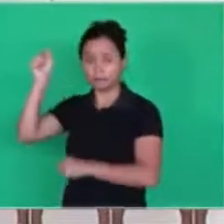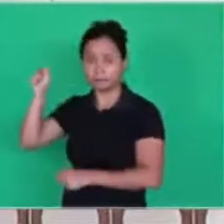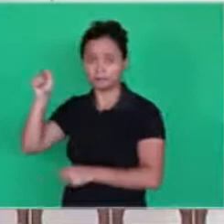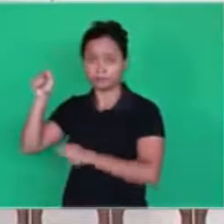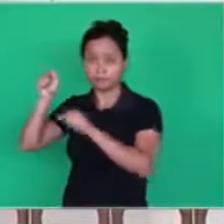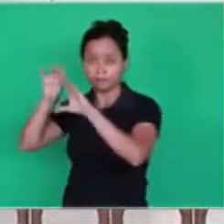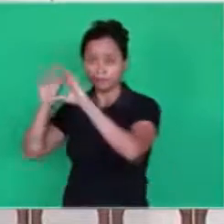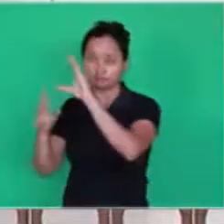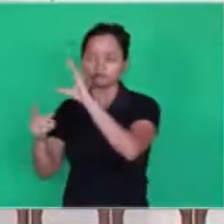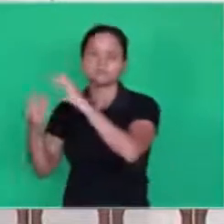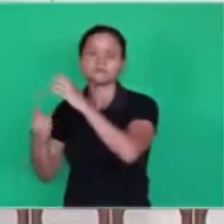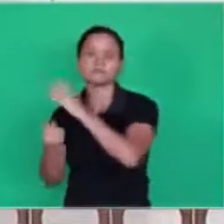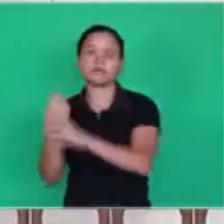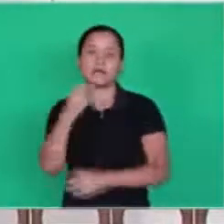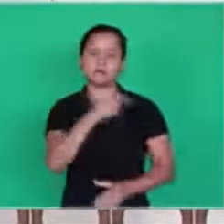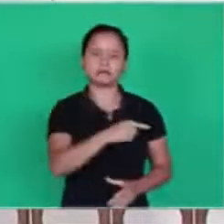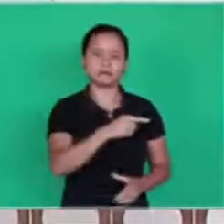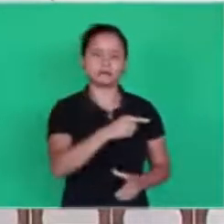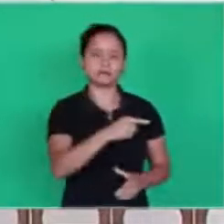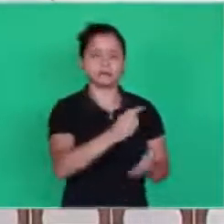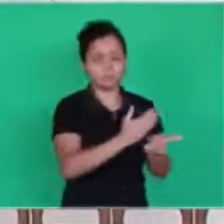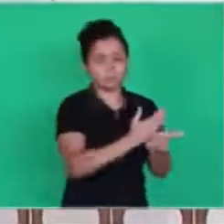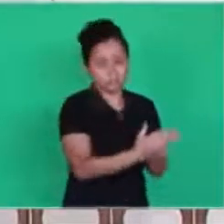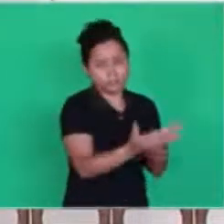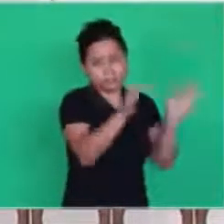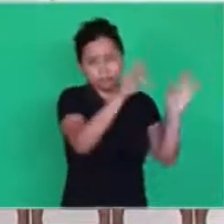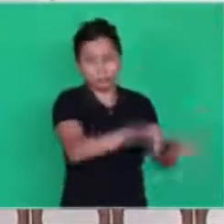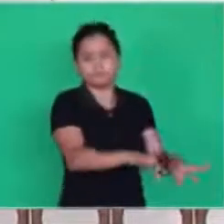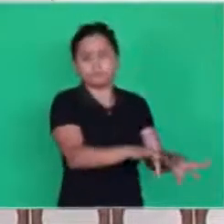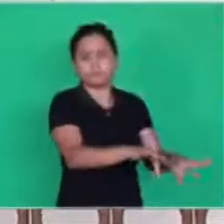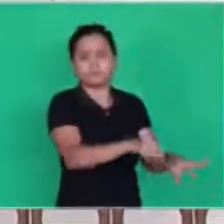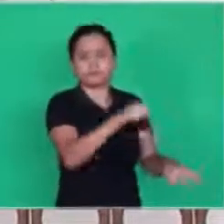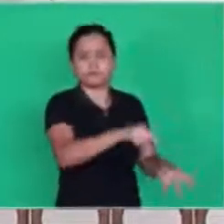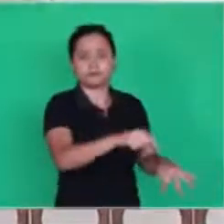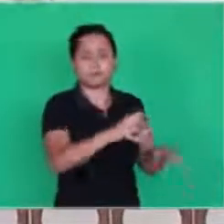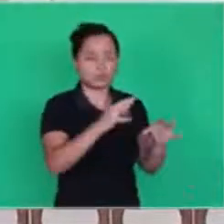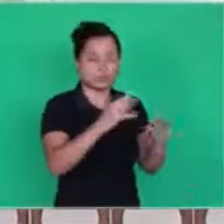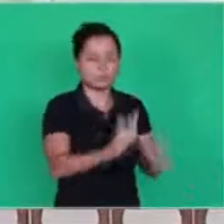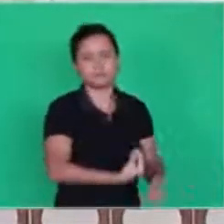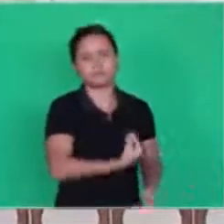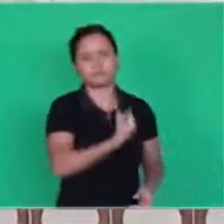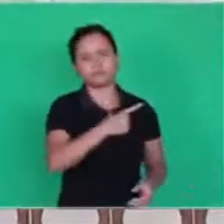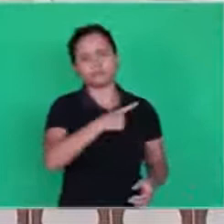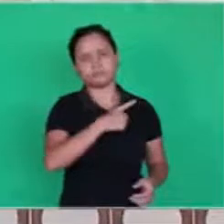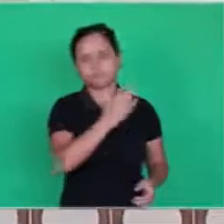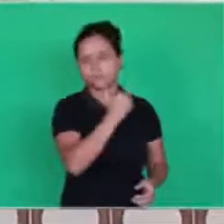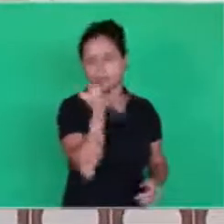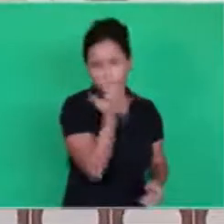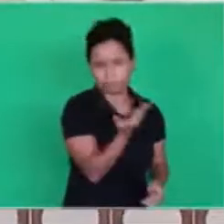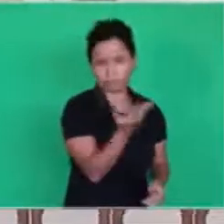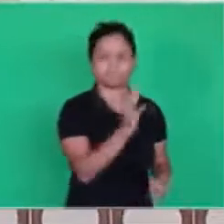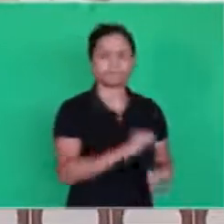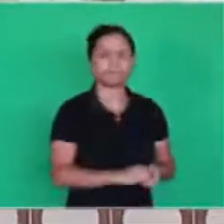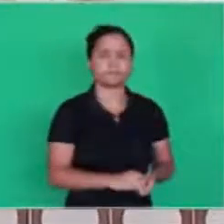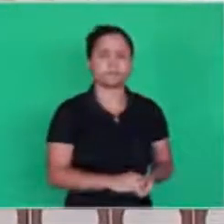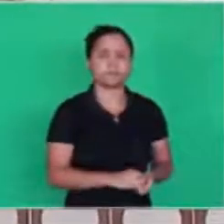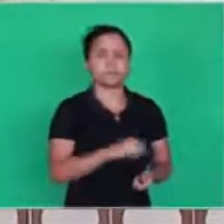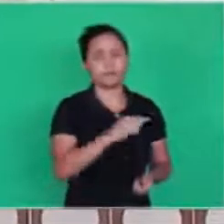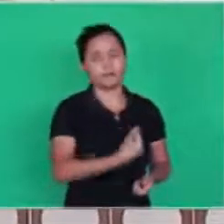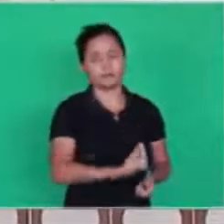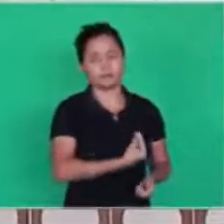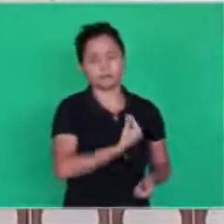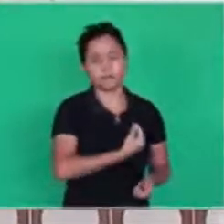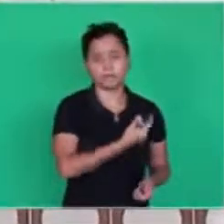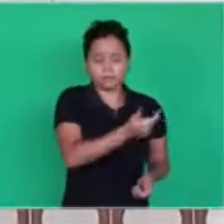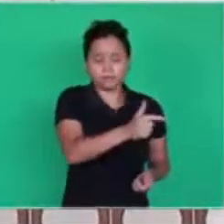Tudo que tem vida morre. Nessa aqui, tudo que tem vida. O que não tem vida, já não tem vida, já está morto.